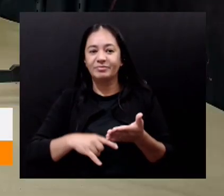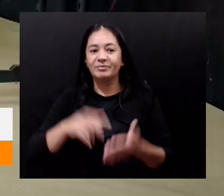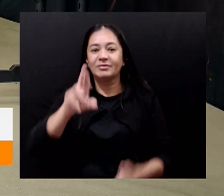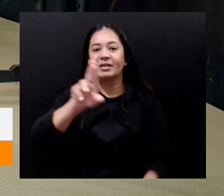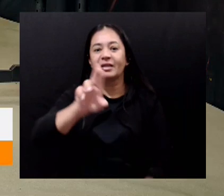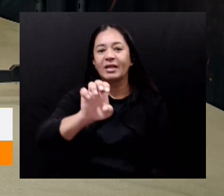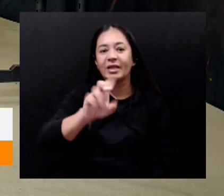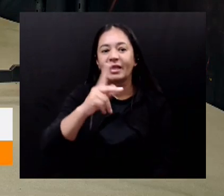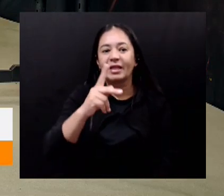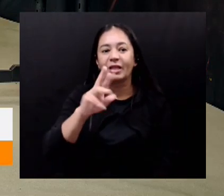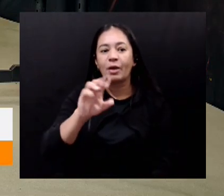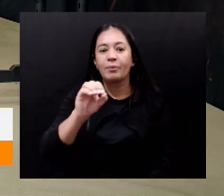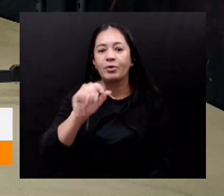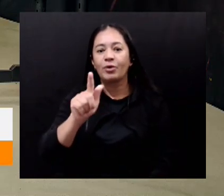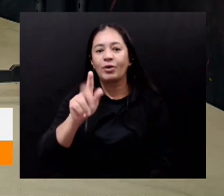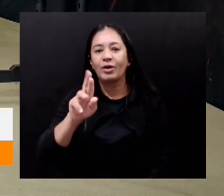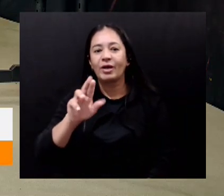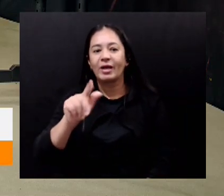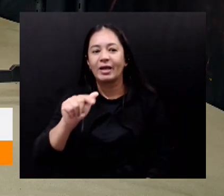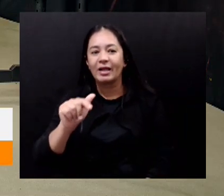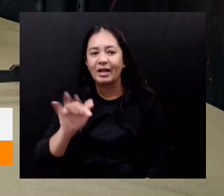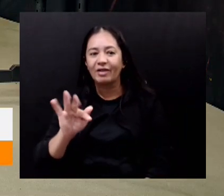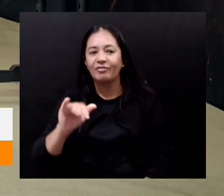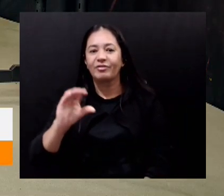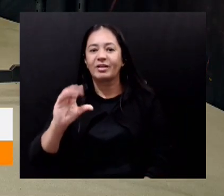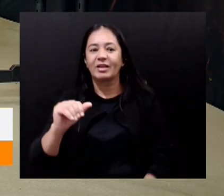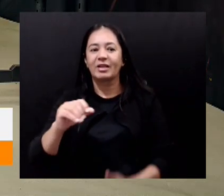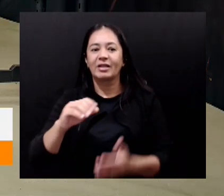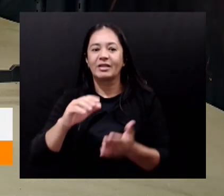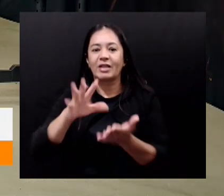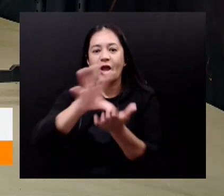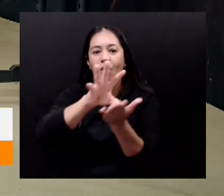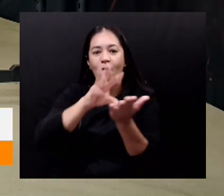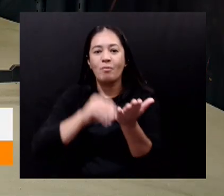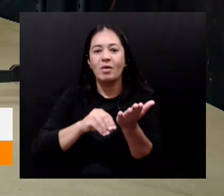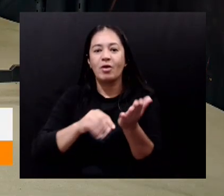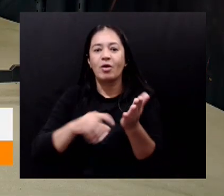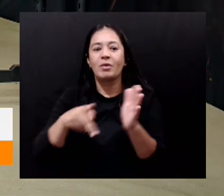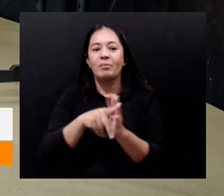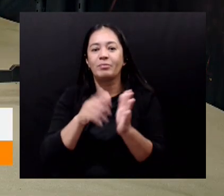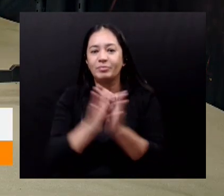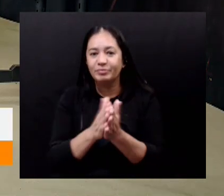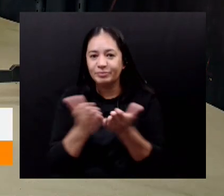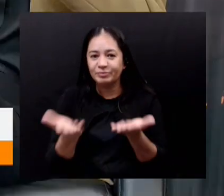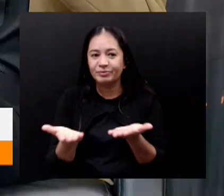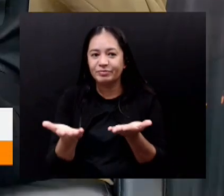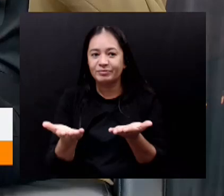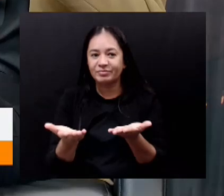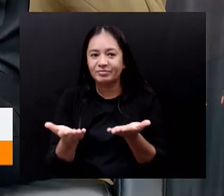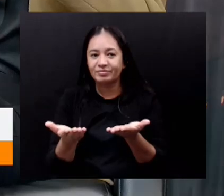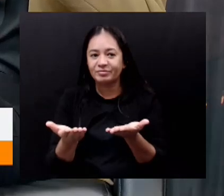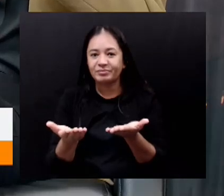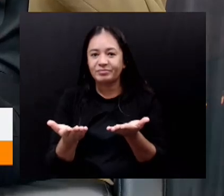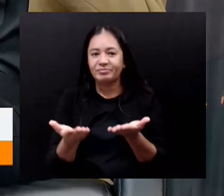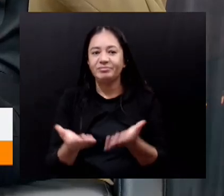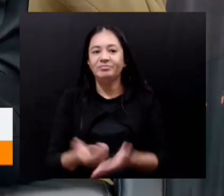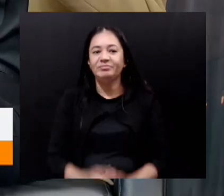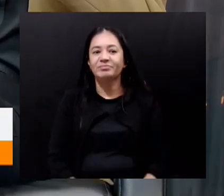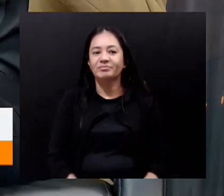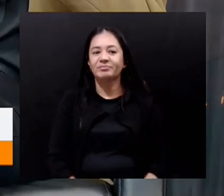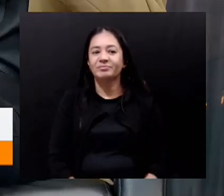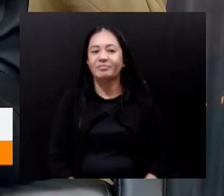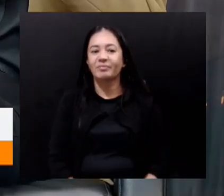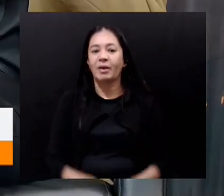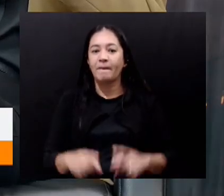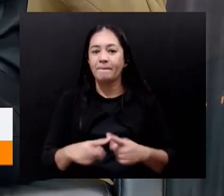uma cópia do livro. Exato. Porque tem a digitada, é você sim, extrair do livro e digitar. Tá. A reprográfica